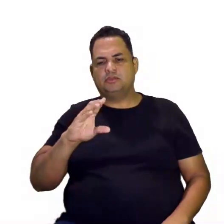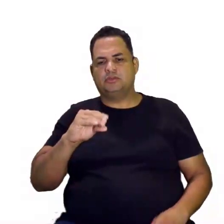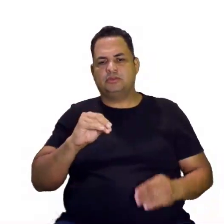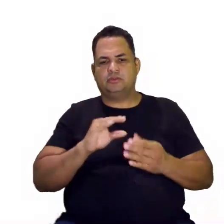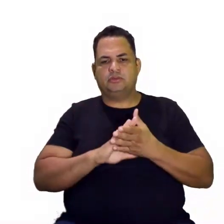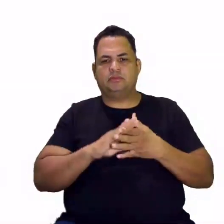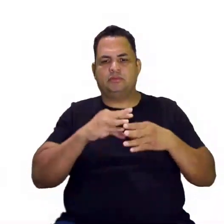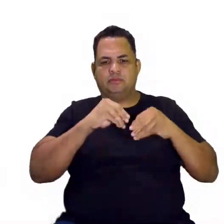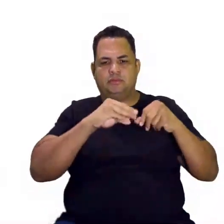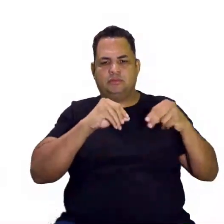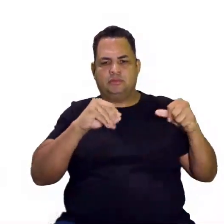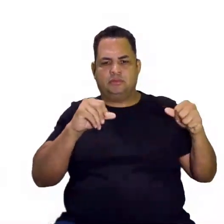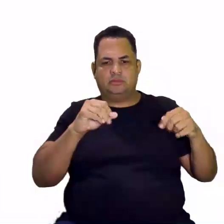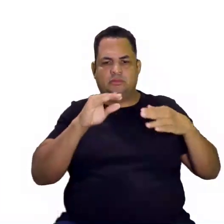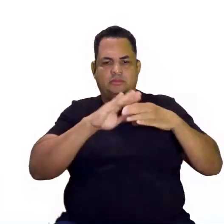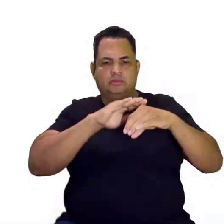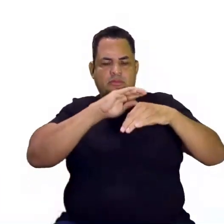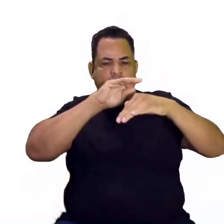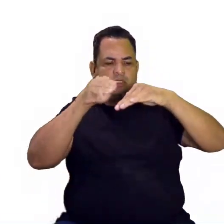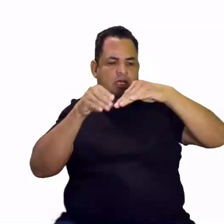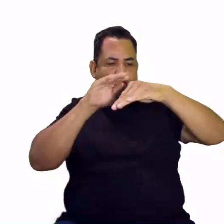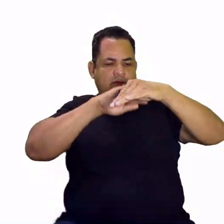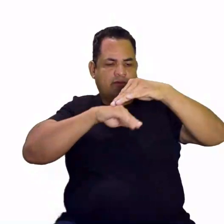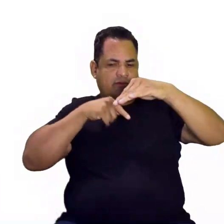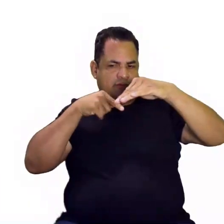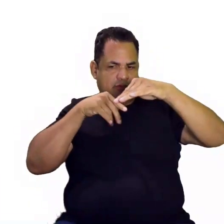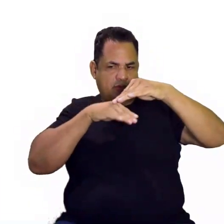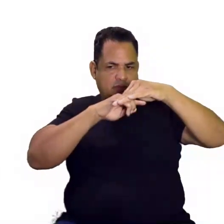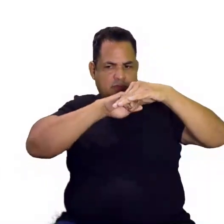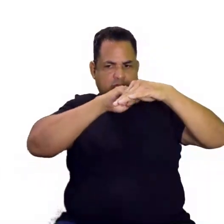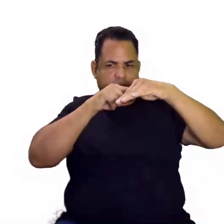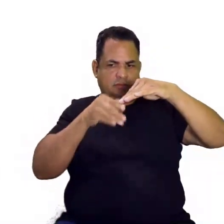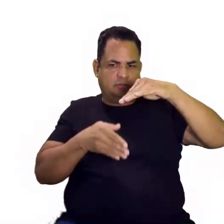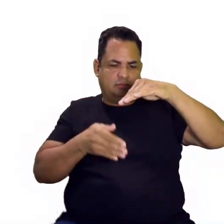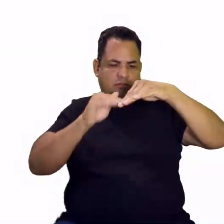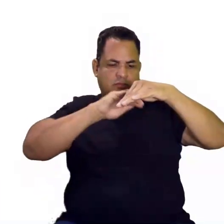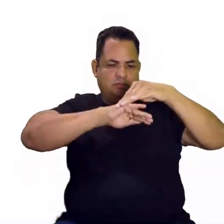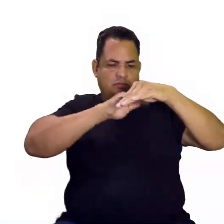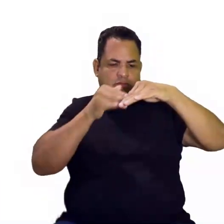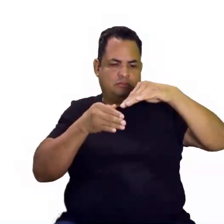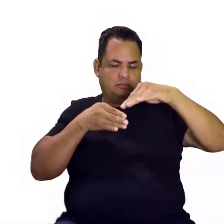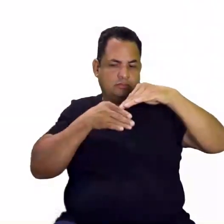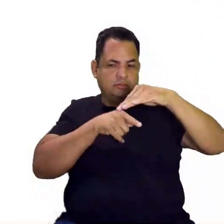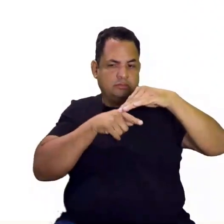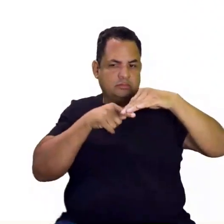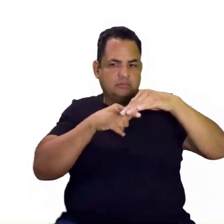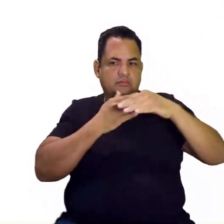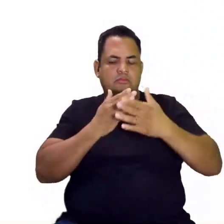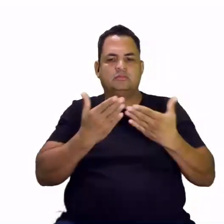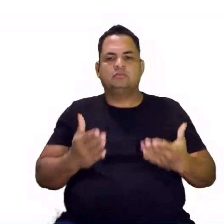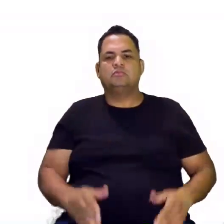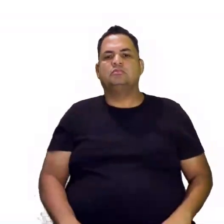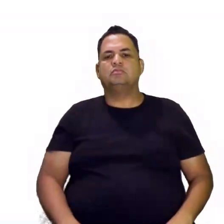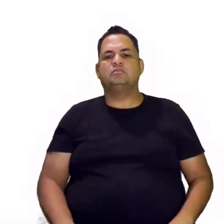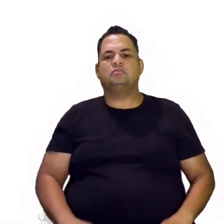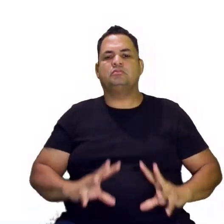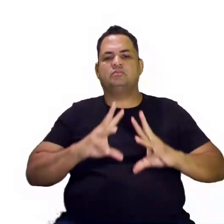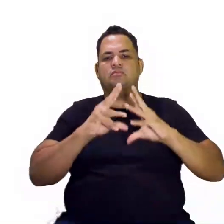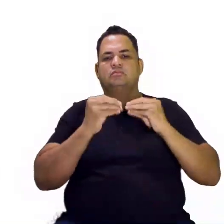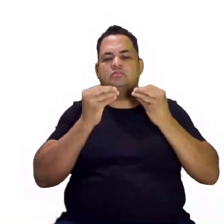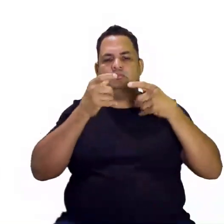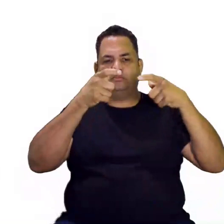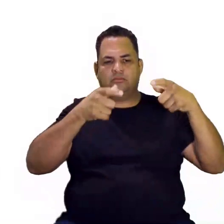os solos e cavernas. Todos esses ambientes, aí quando fala aqui sedimentos, são as rochas sedimentares. Então, todos